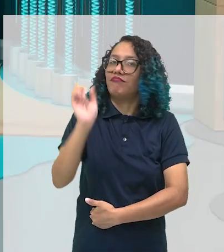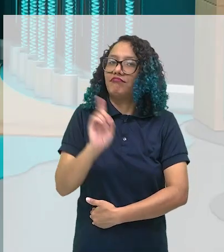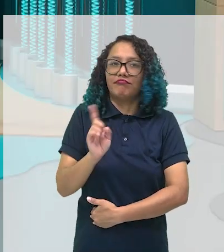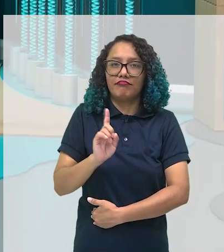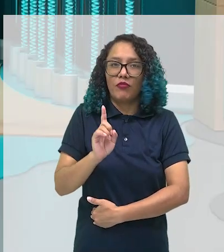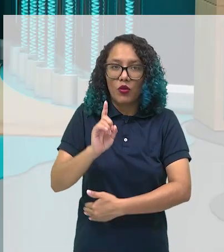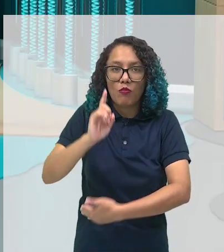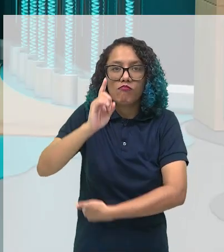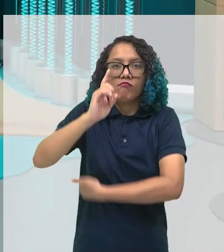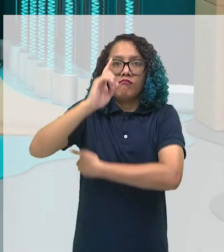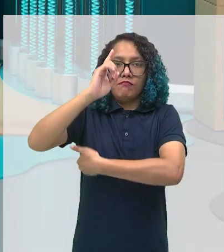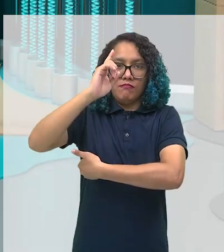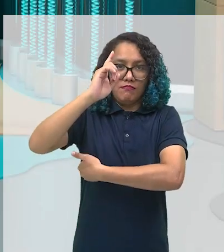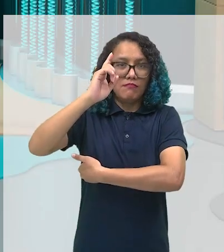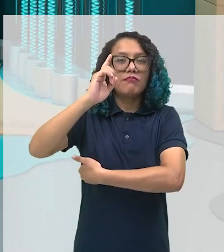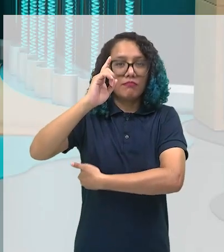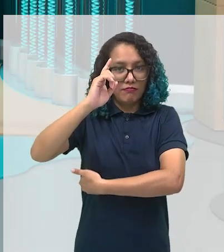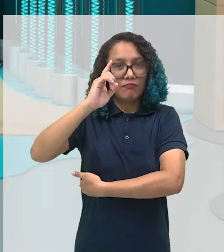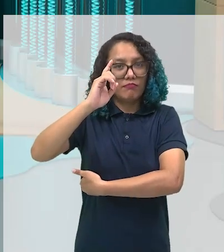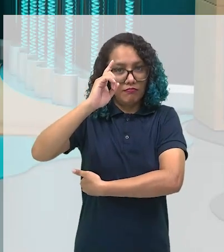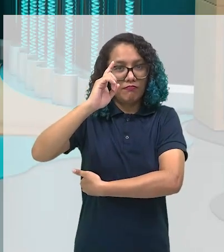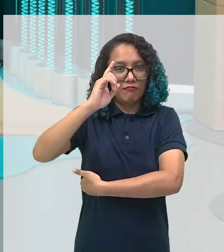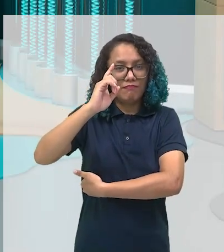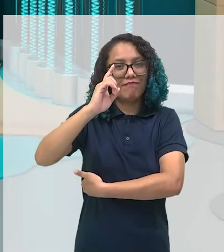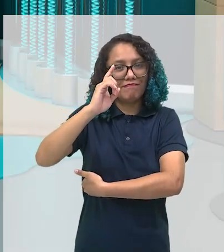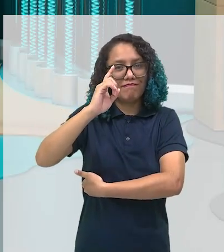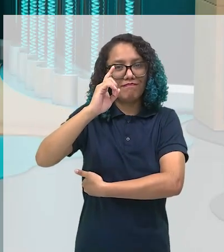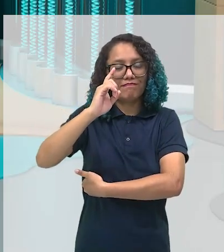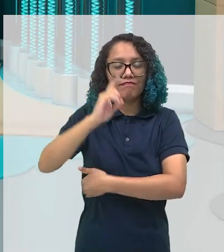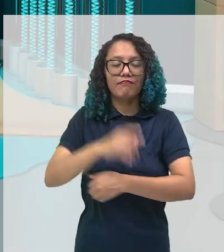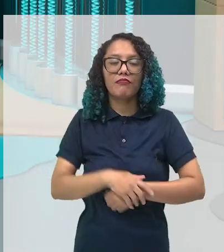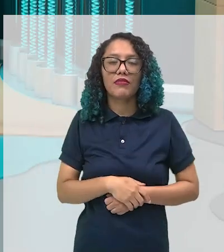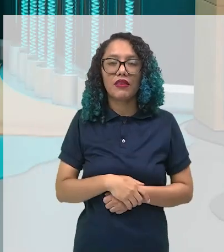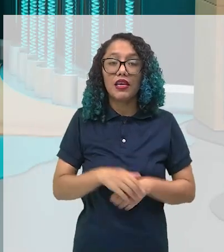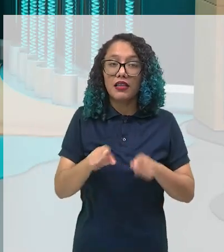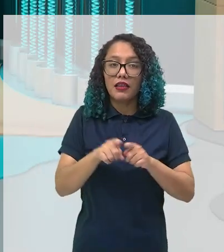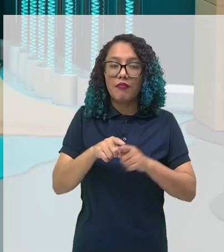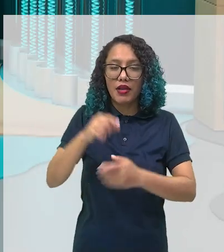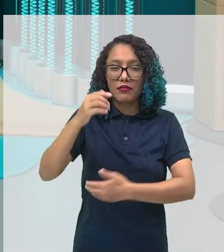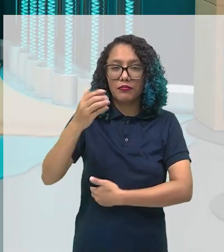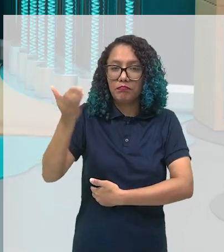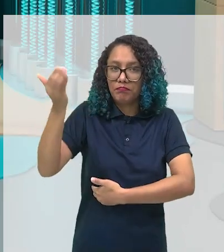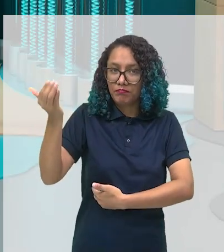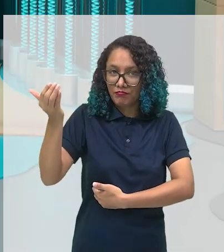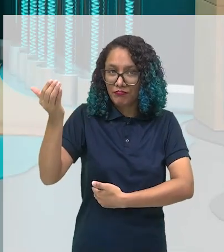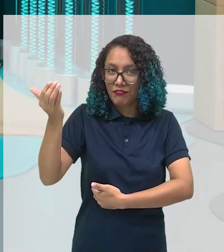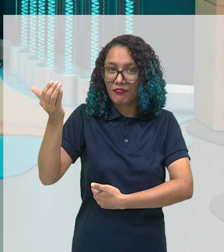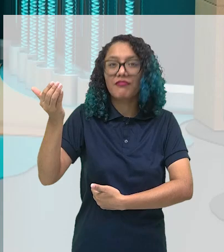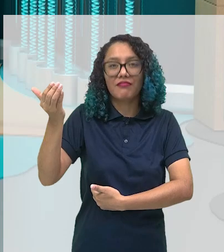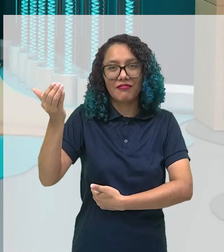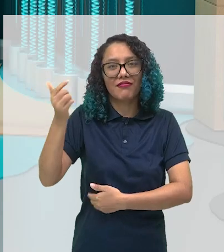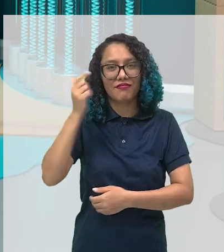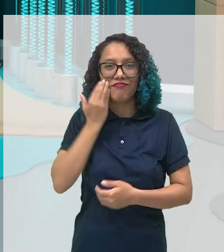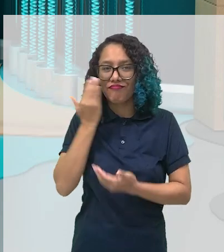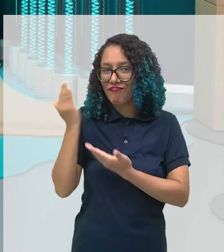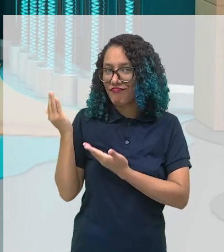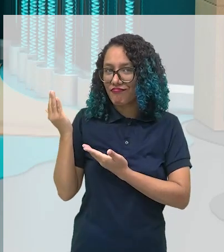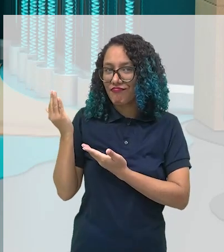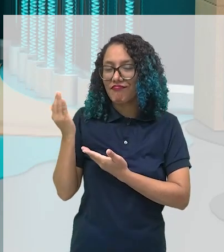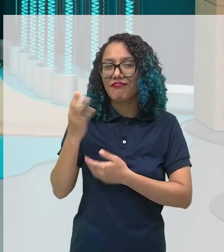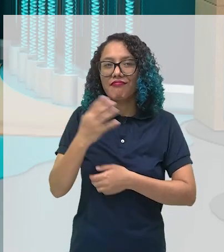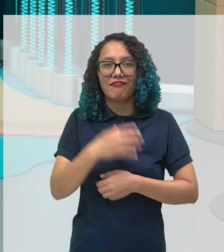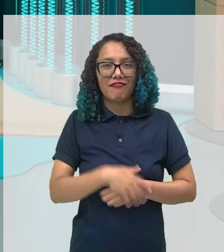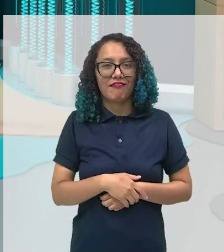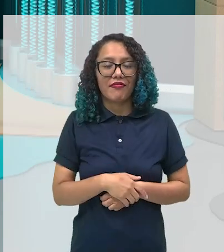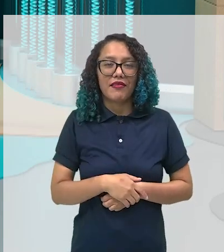ele mantém a mão ali um pouco suspensa. E a outra aqui sempre apoiando a mão da dama, né? Outra coisa